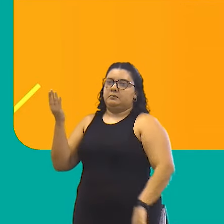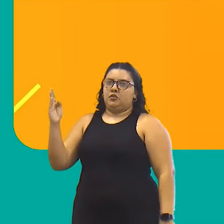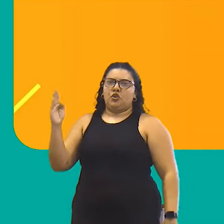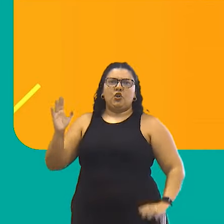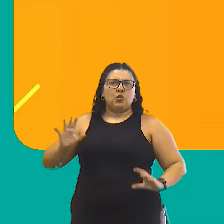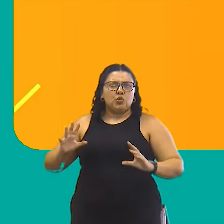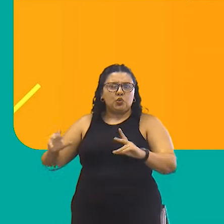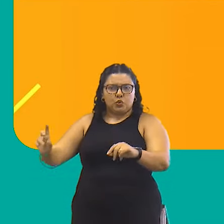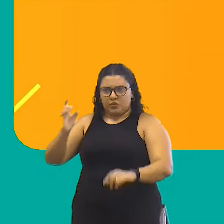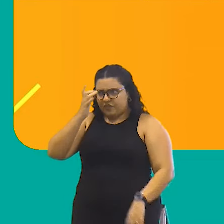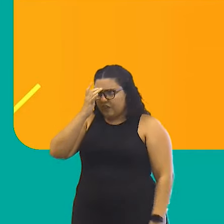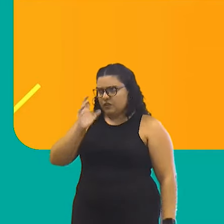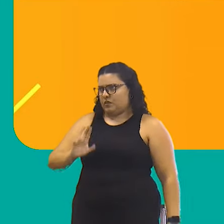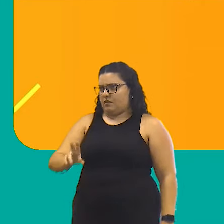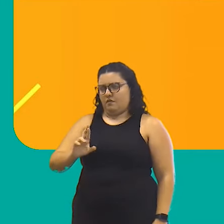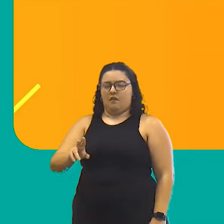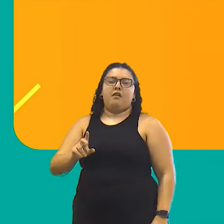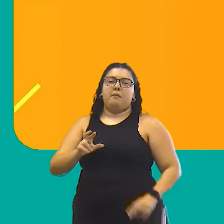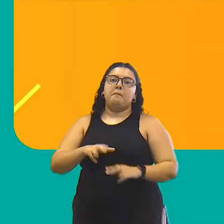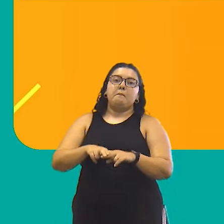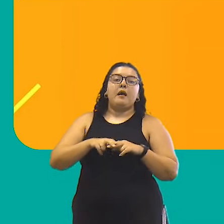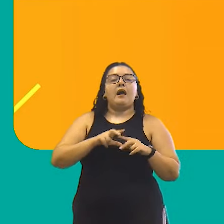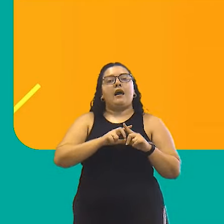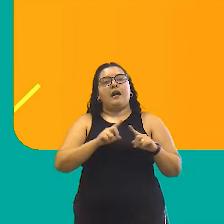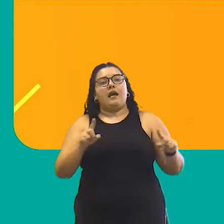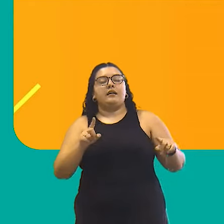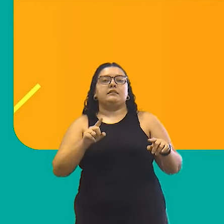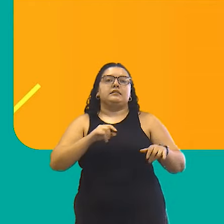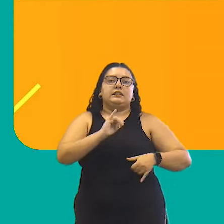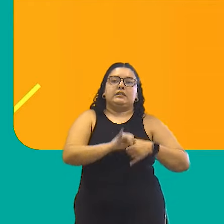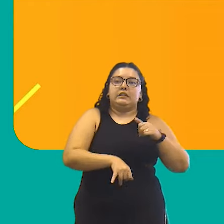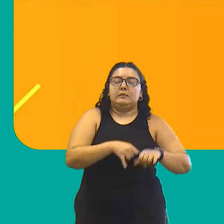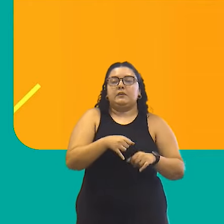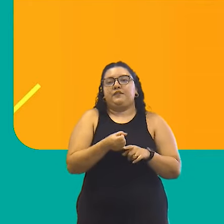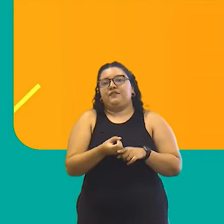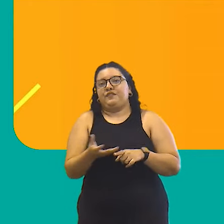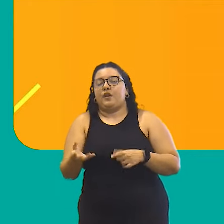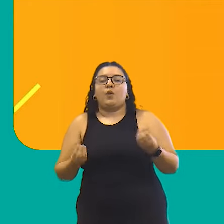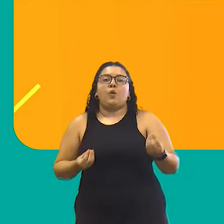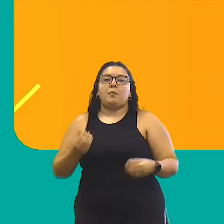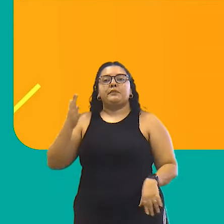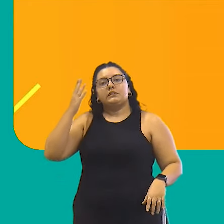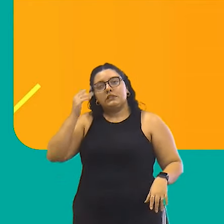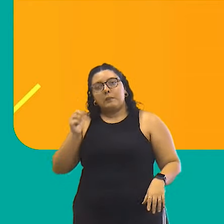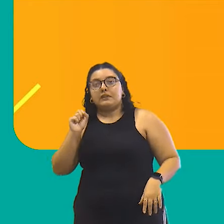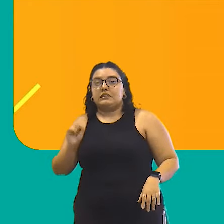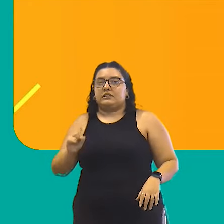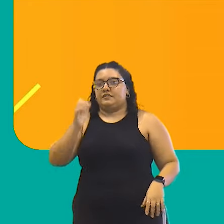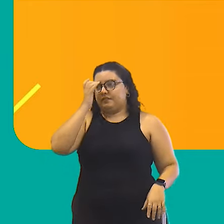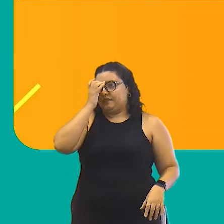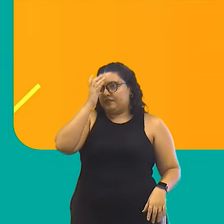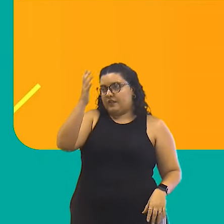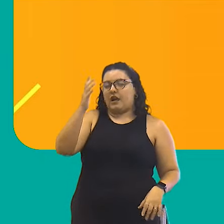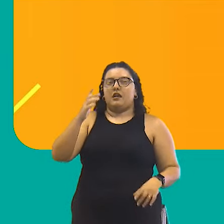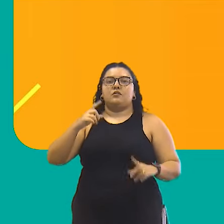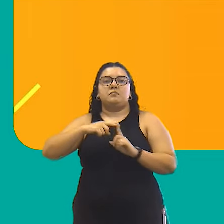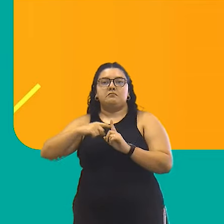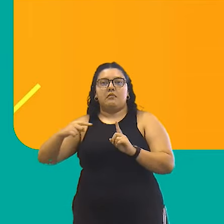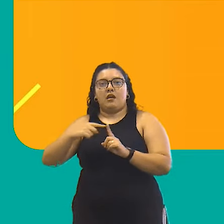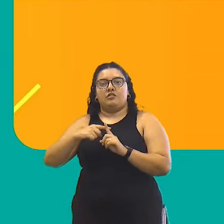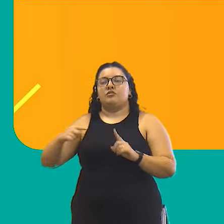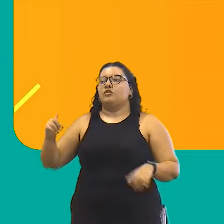fácil, verdade. E na física, e na química, como é que eu vou saber se a questão é fácil, média